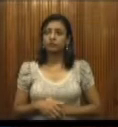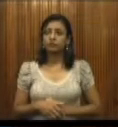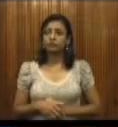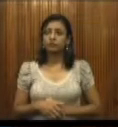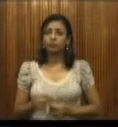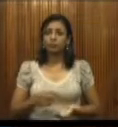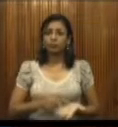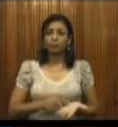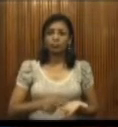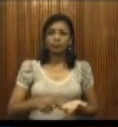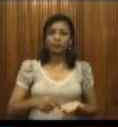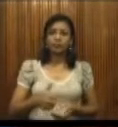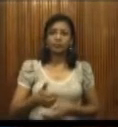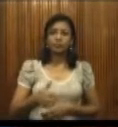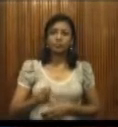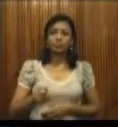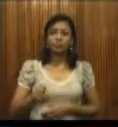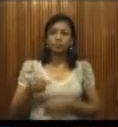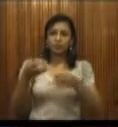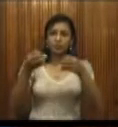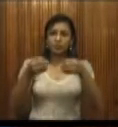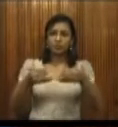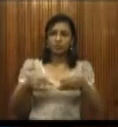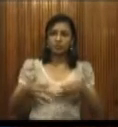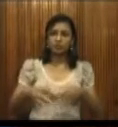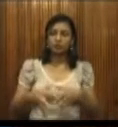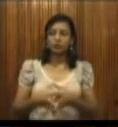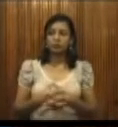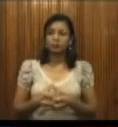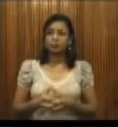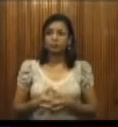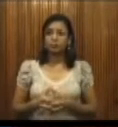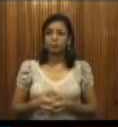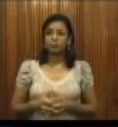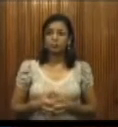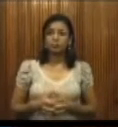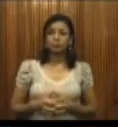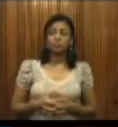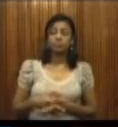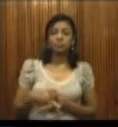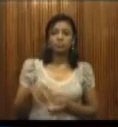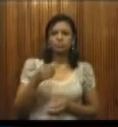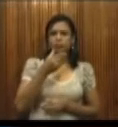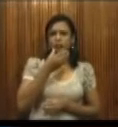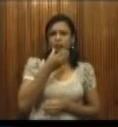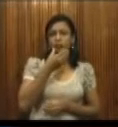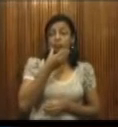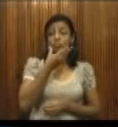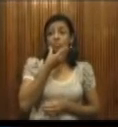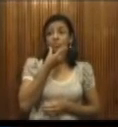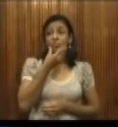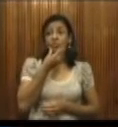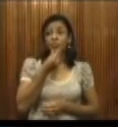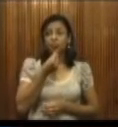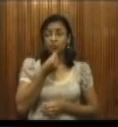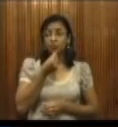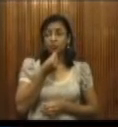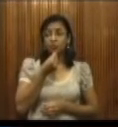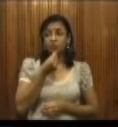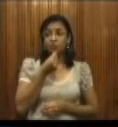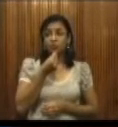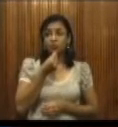18. O versículo 18 diz assim: certo homem, o que que diz aí? Certo